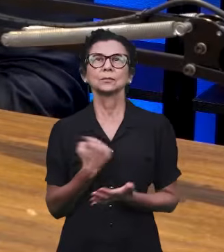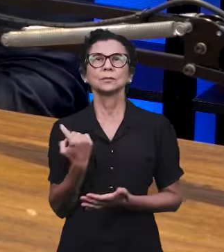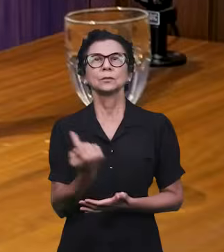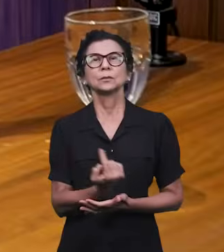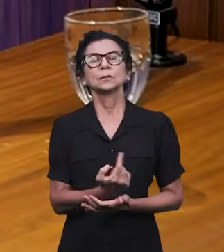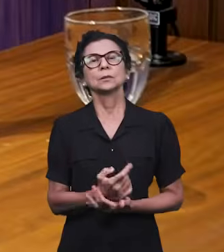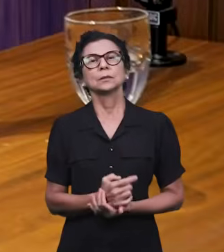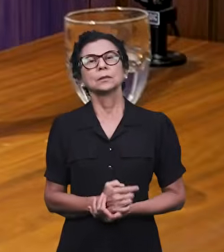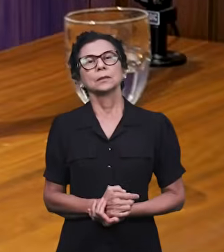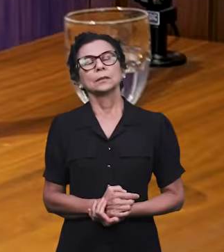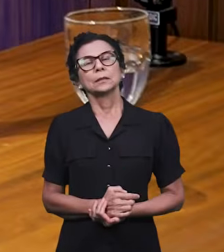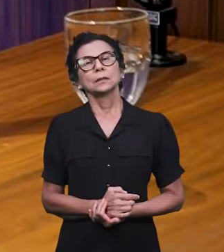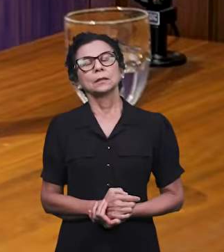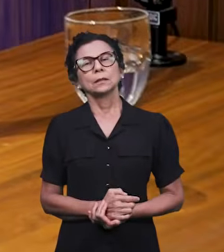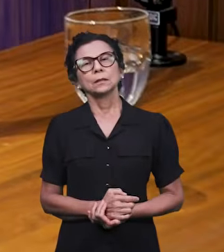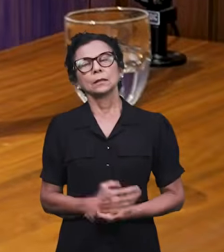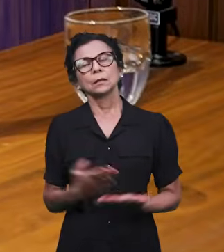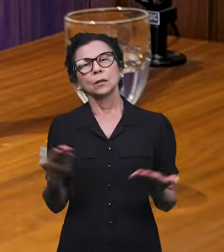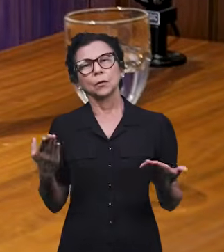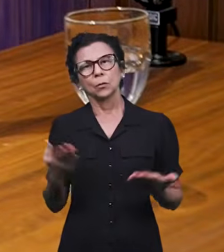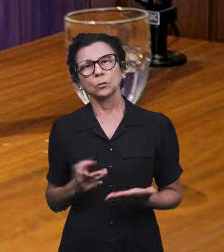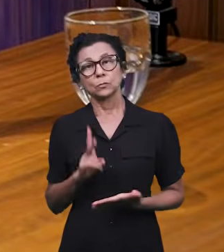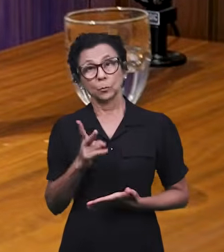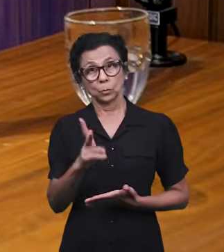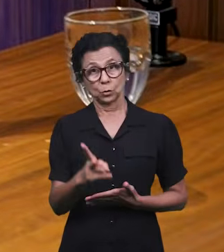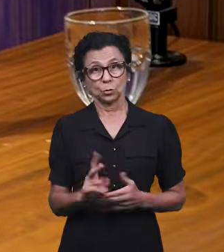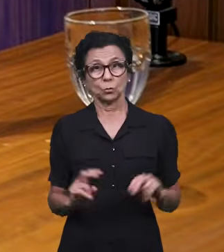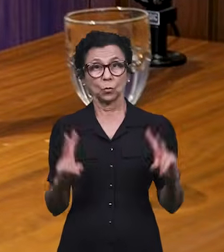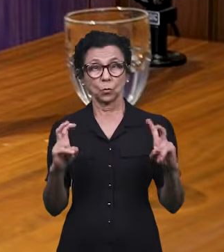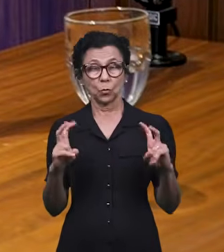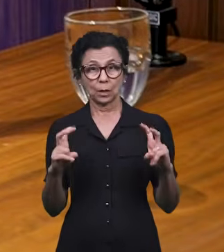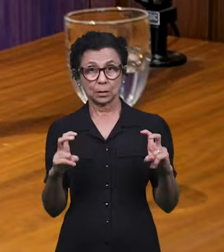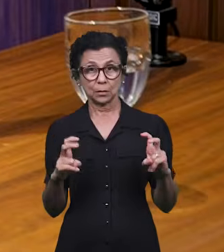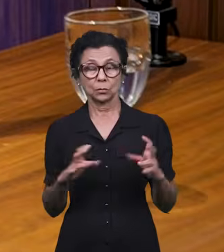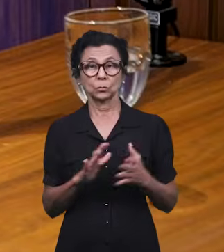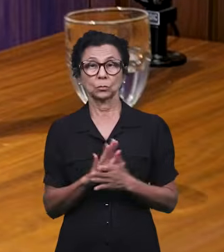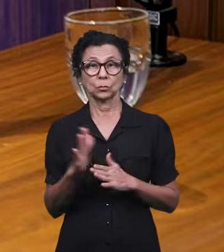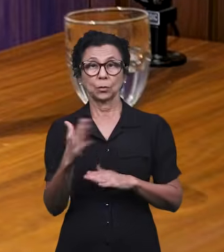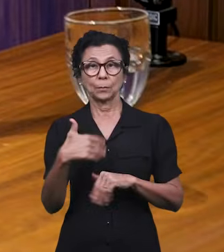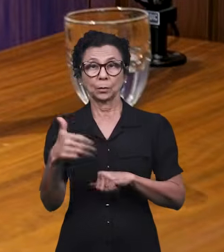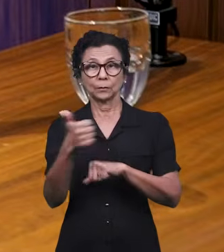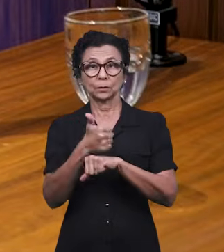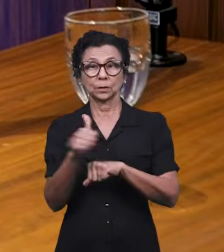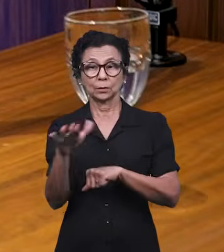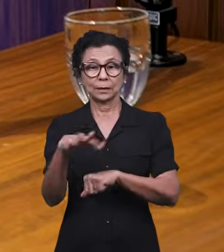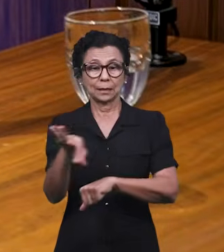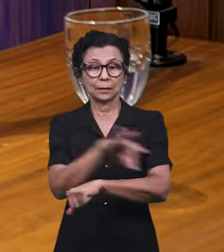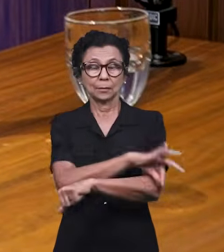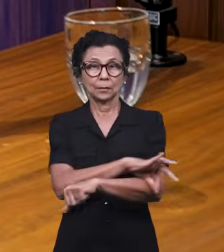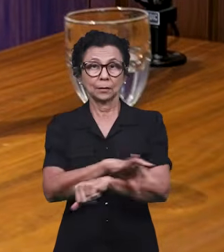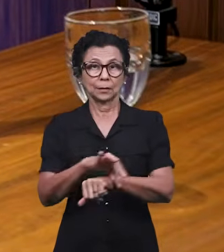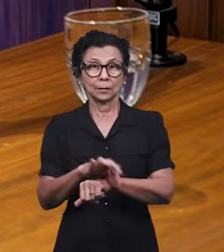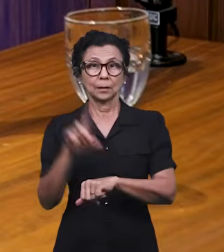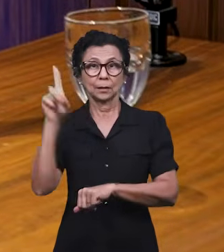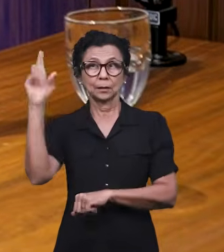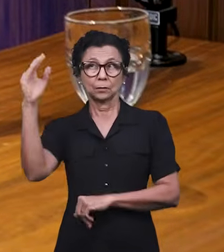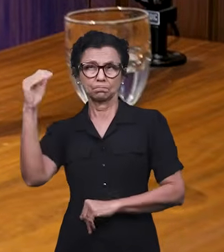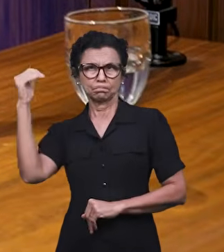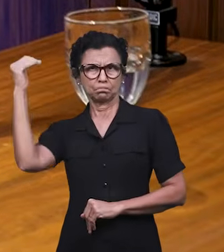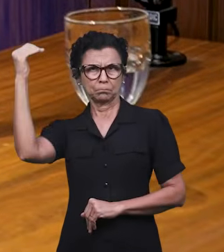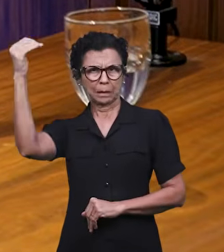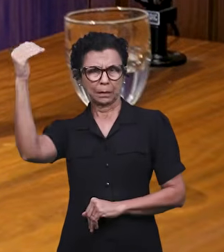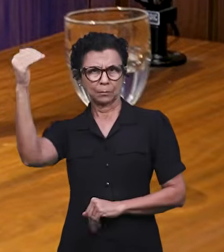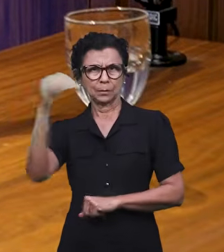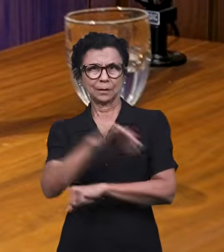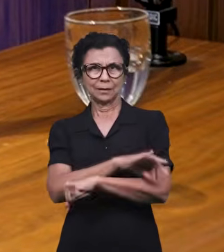irmãos. Estamos aqui para continuar falando da profissão de arquitetura, né? Deus como arquiteto supremo. Lembrando que